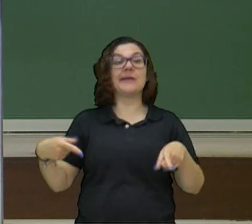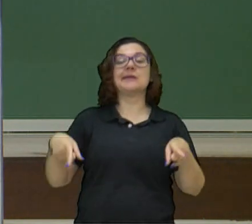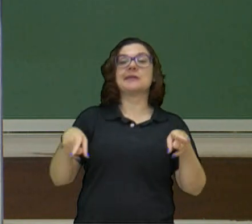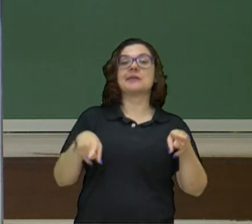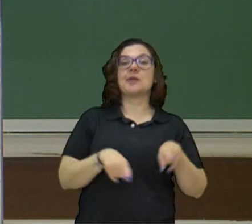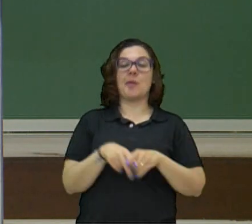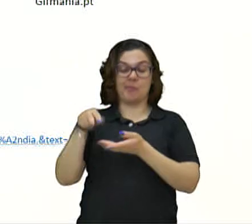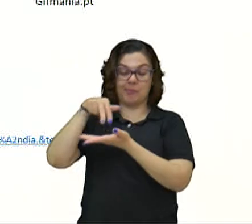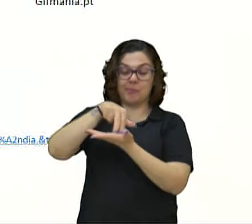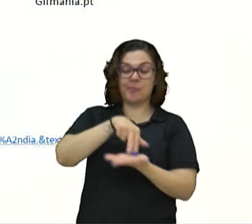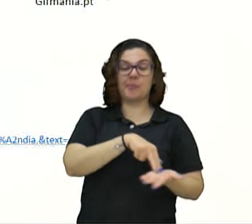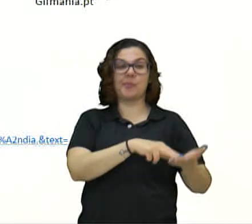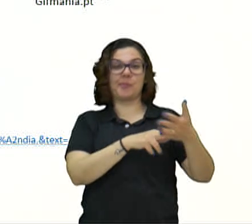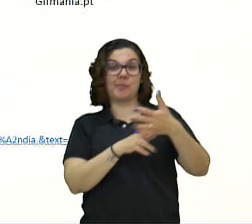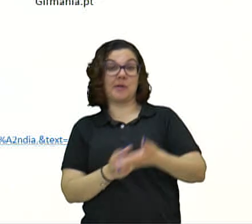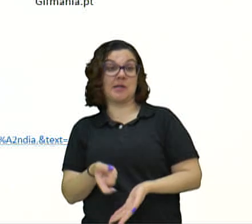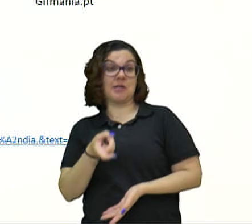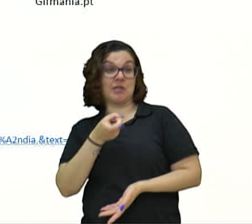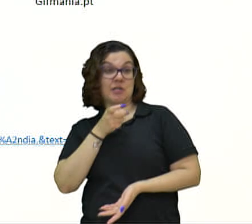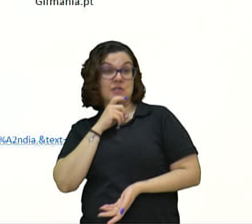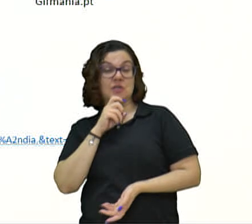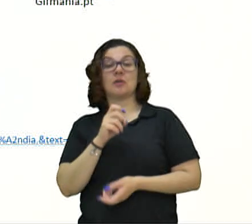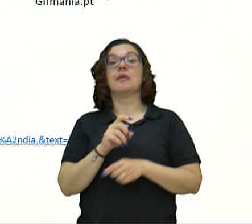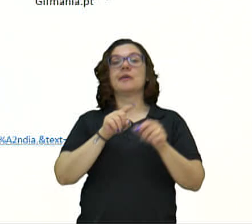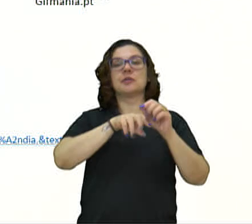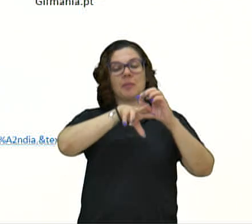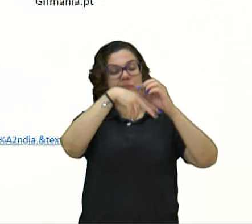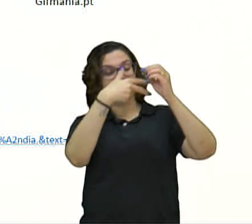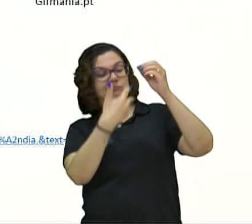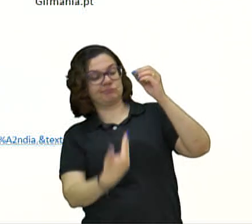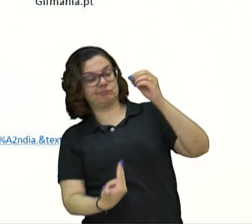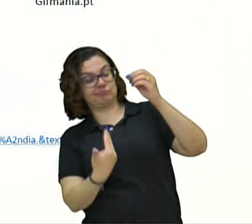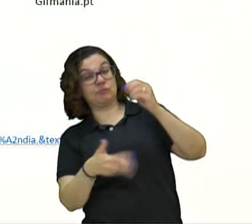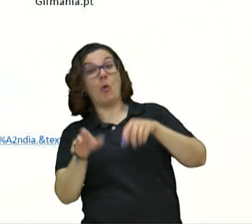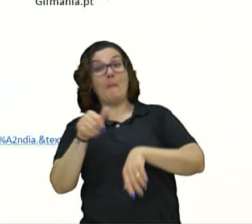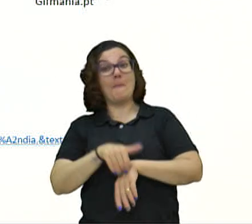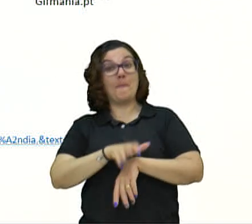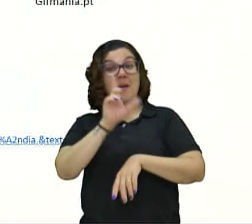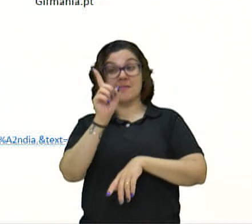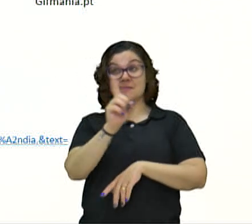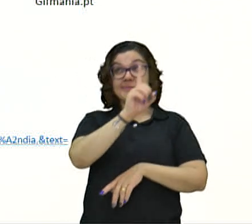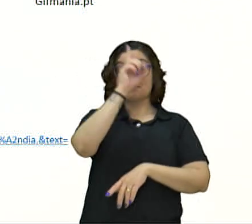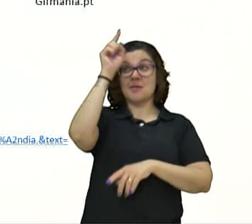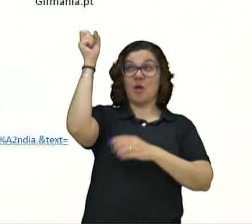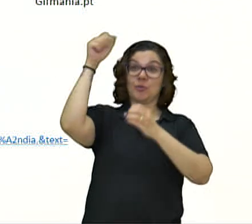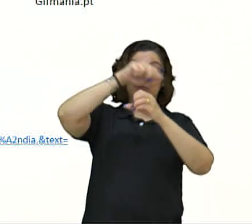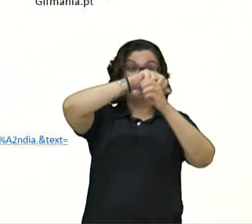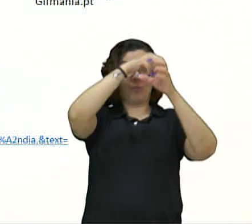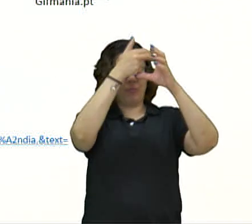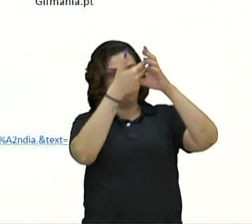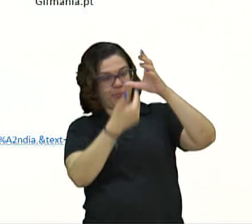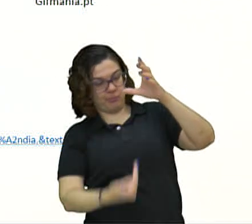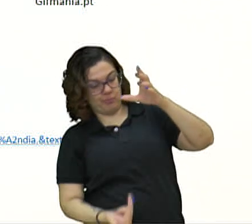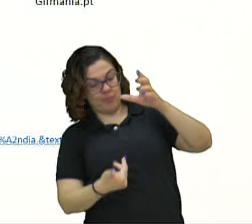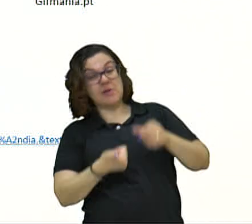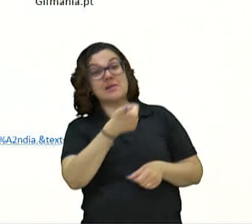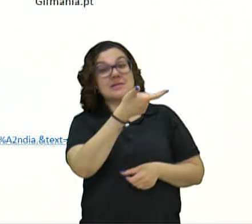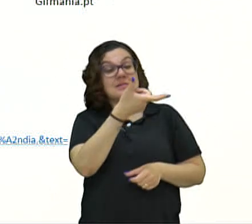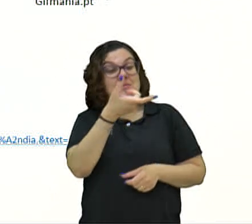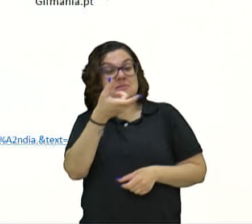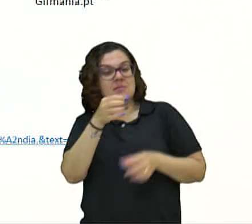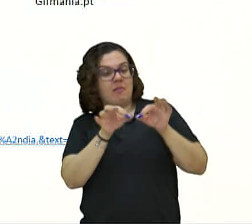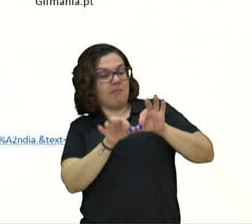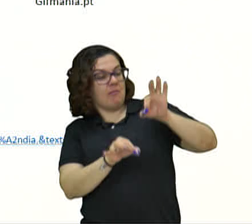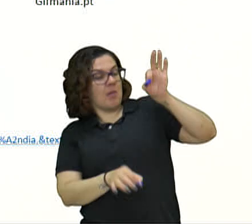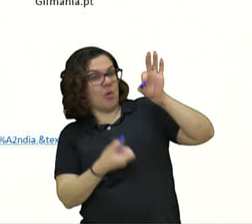snowboard na neve bang jump um dos maiores bancos do mundo estão lá em cristal tem mais de 100 metros